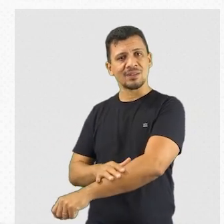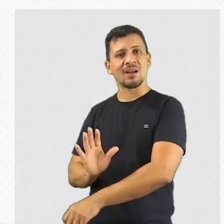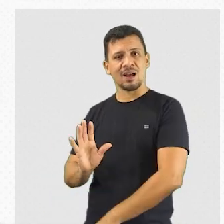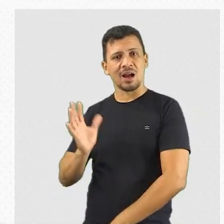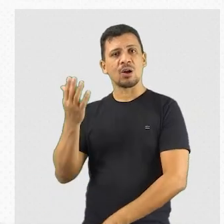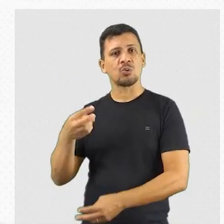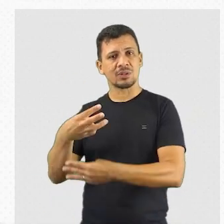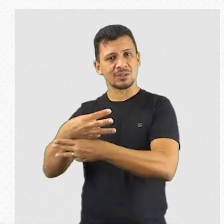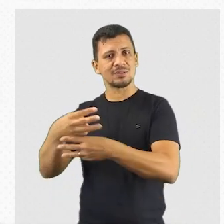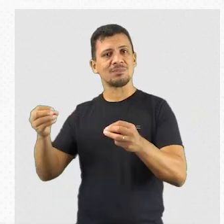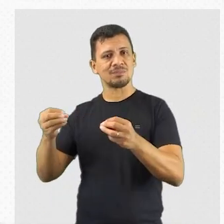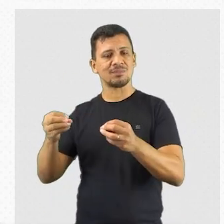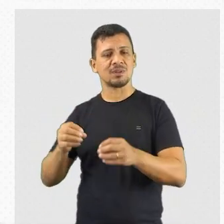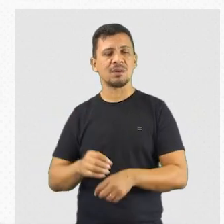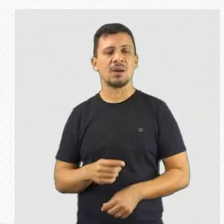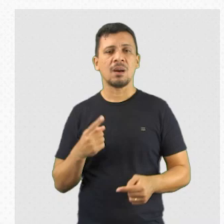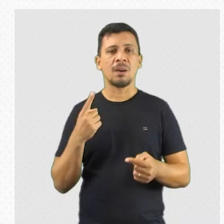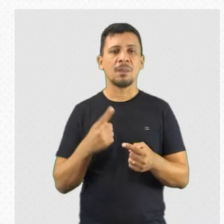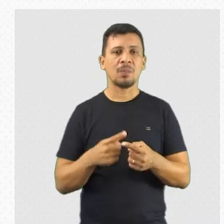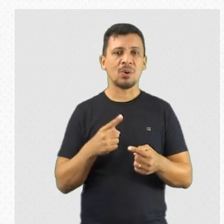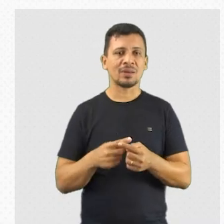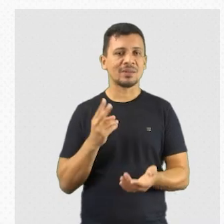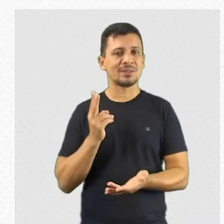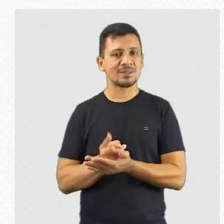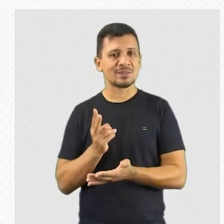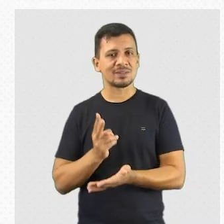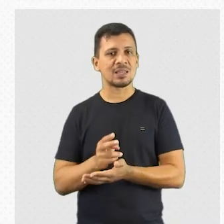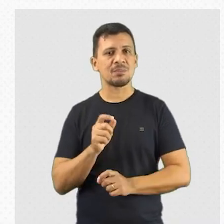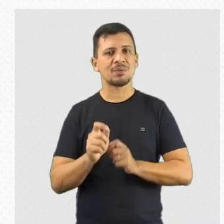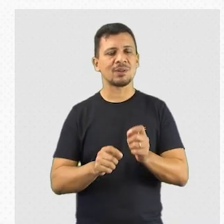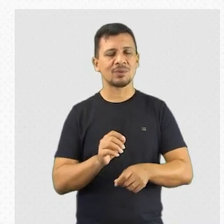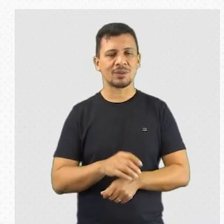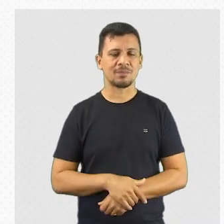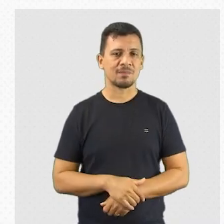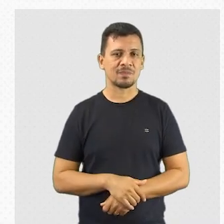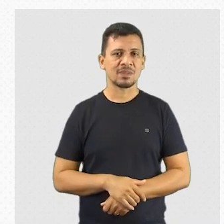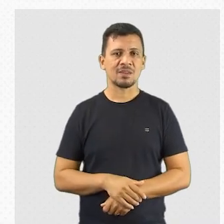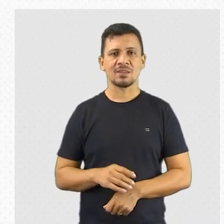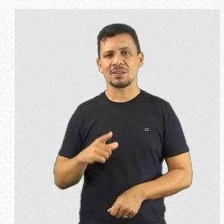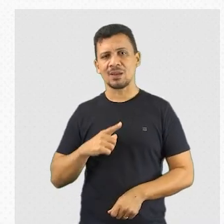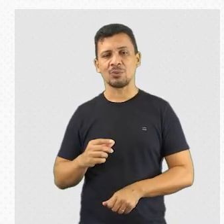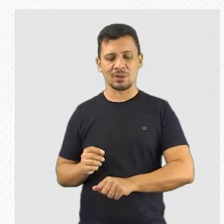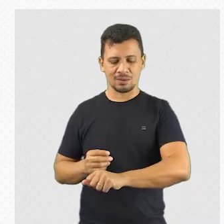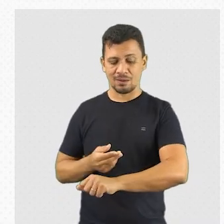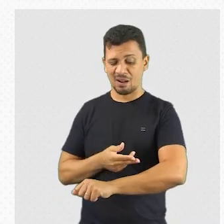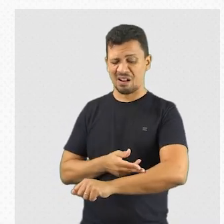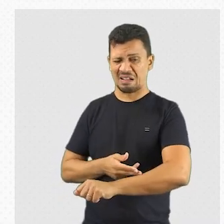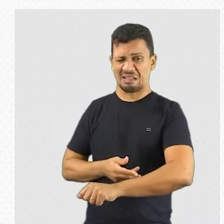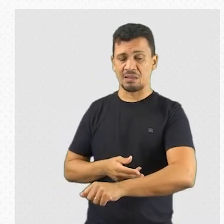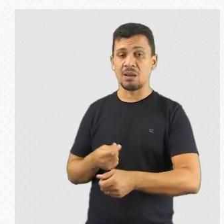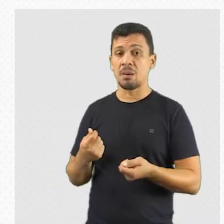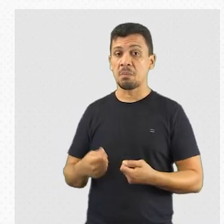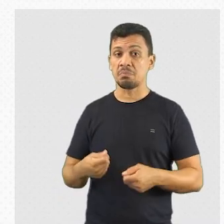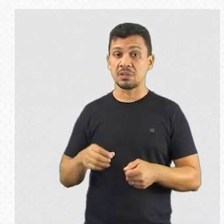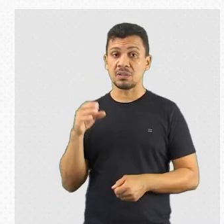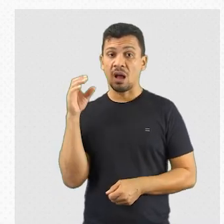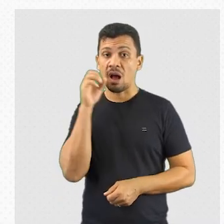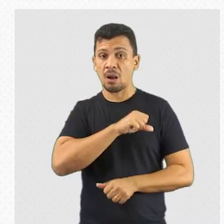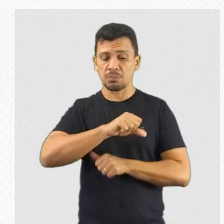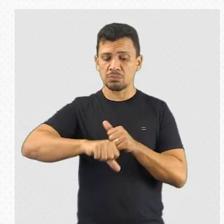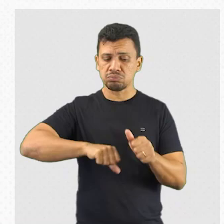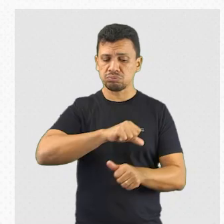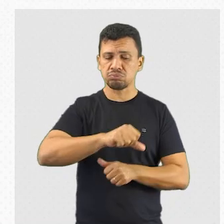epitelial. Né? Por quê? Porque toda hora nós nos machucamos, a gente precisa de renovação constante,